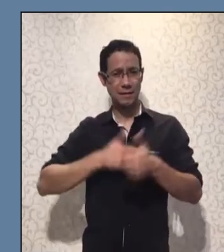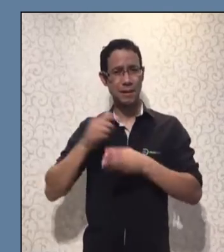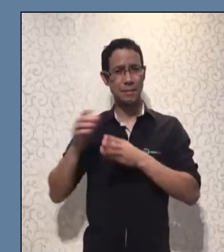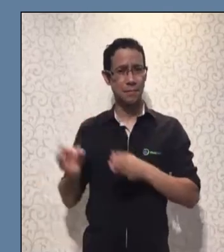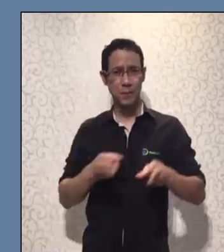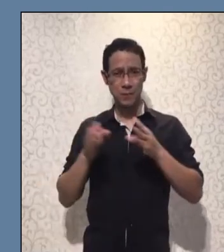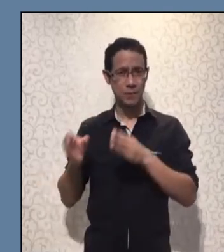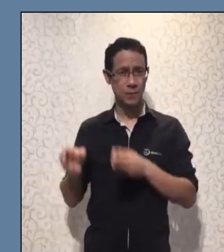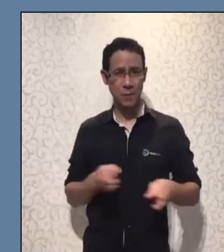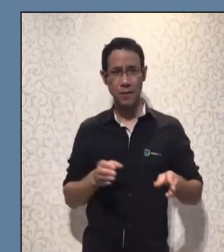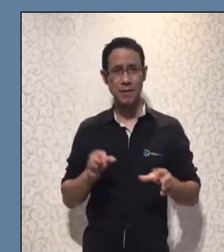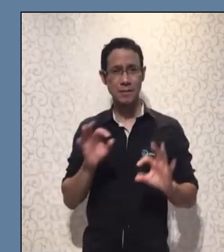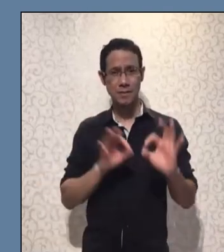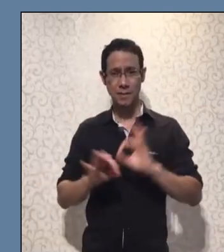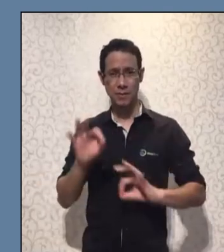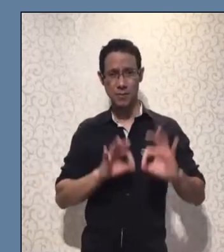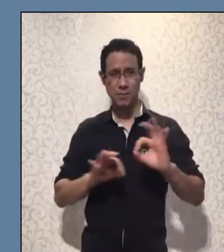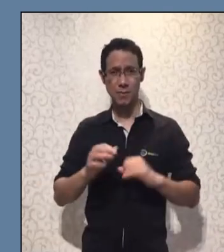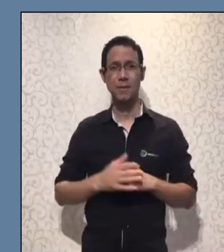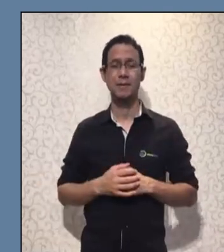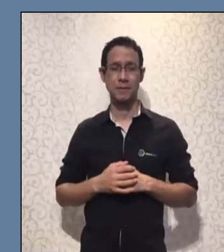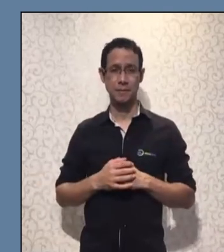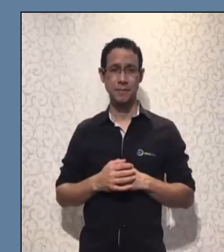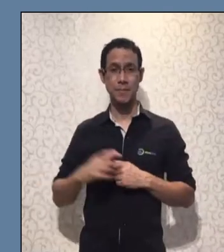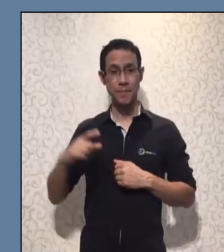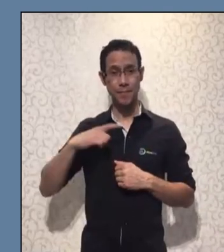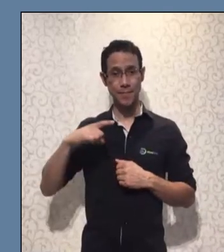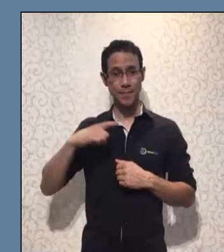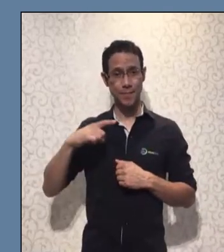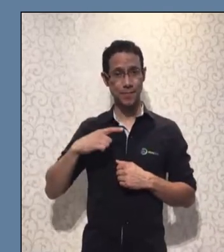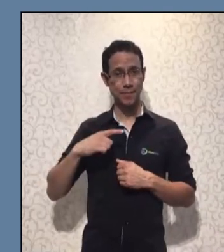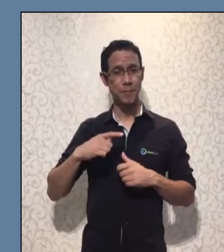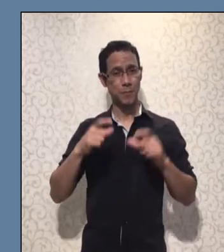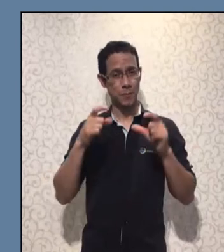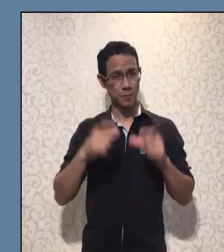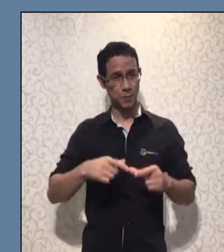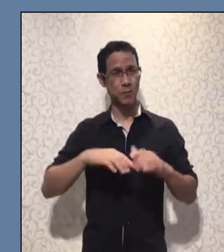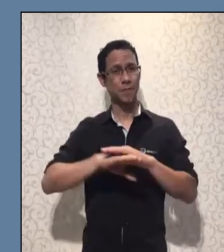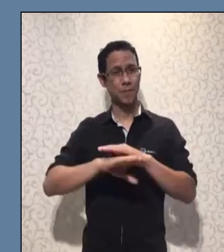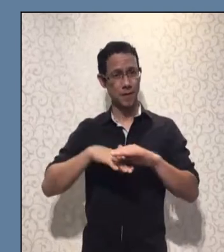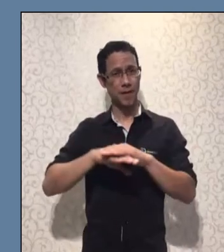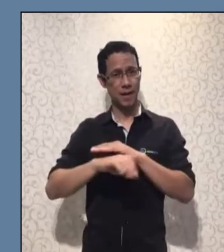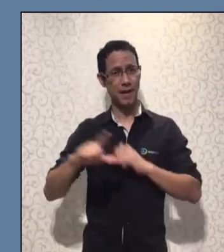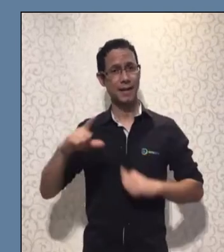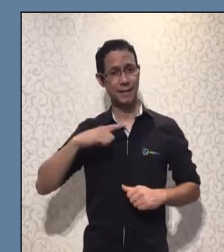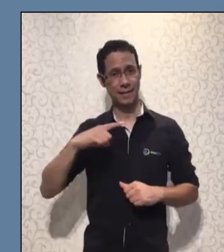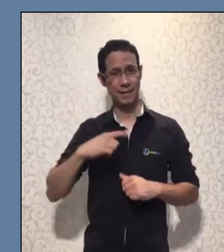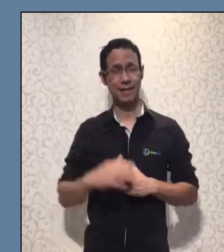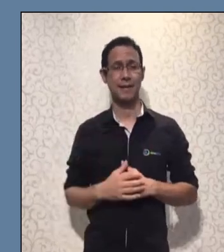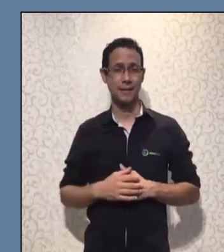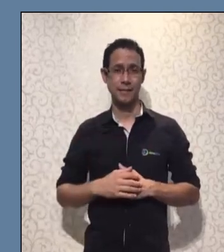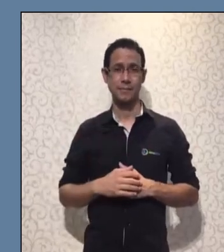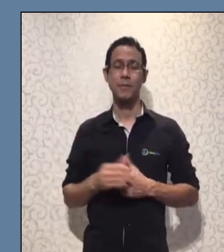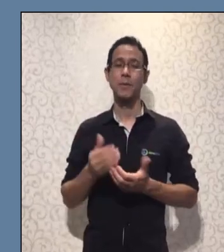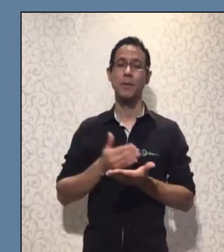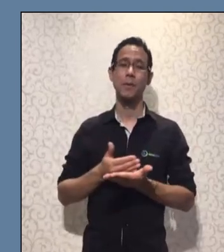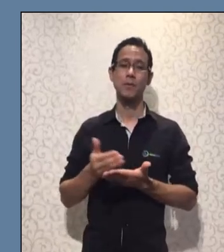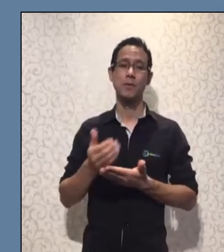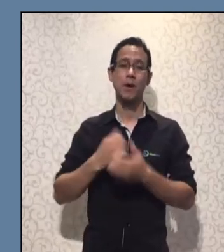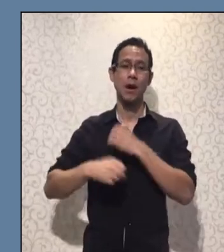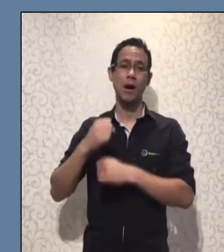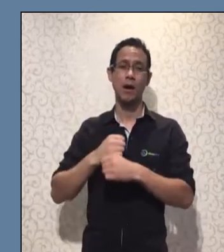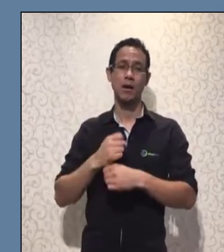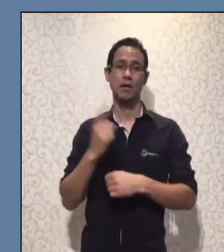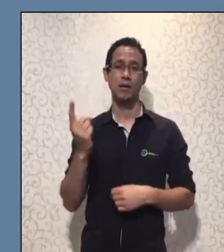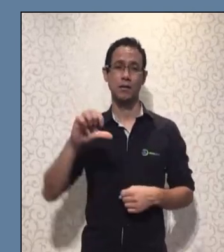enfim. Mas nós sempre tivemos um banco local e, na verdade, embora nós tenhamos começado isso nos anos 90,